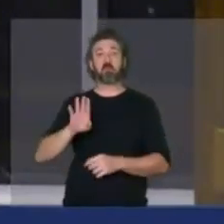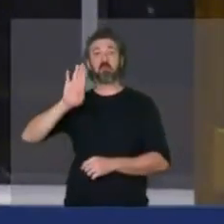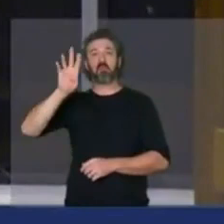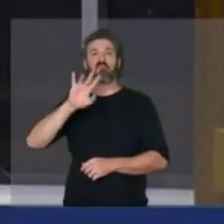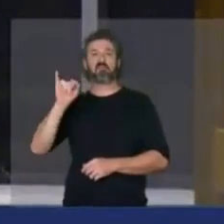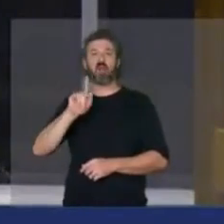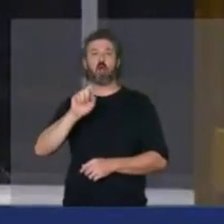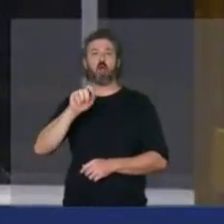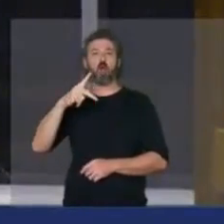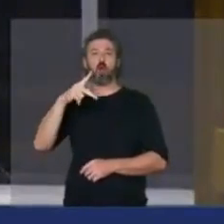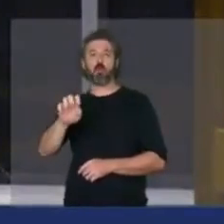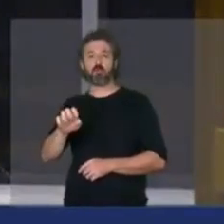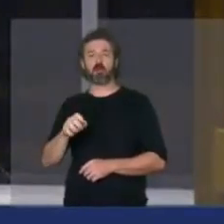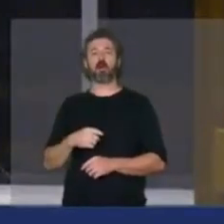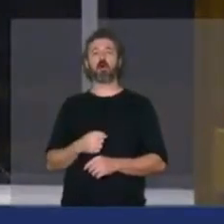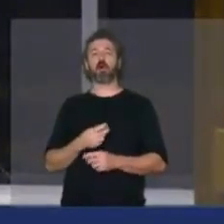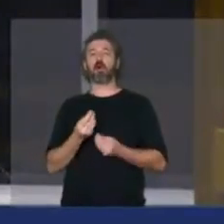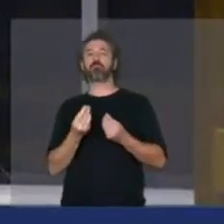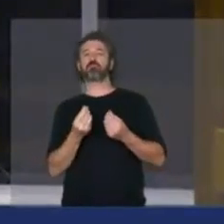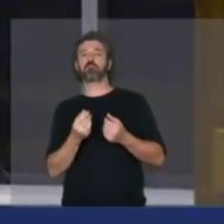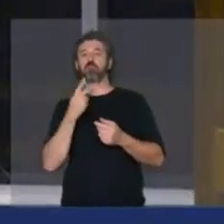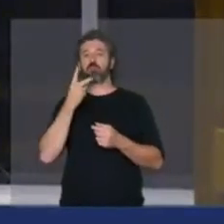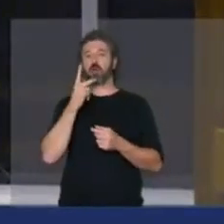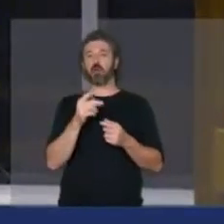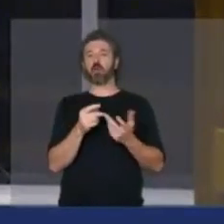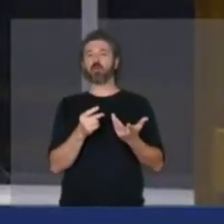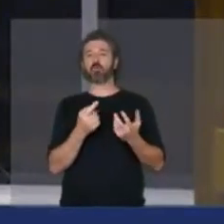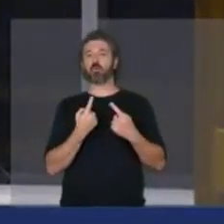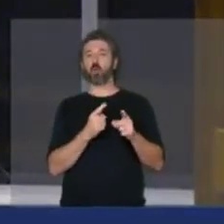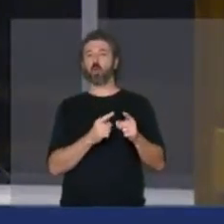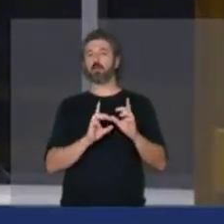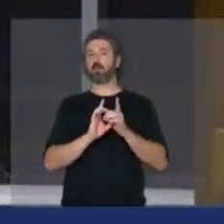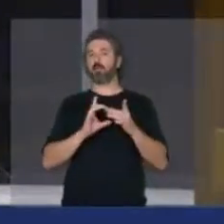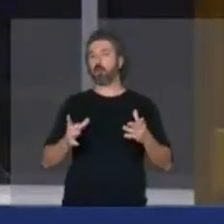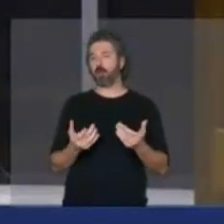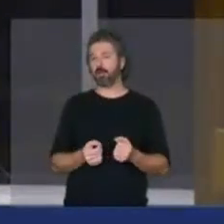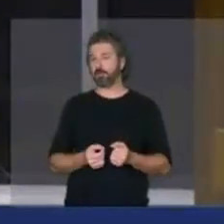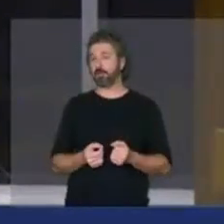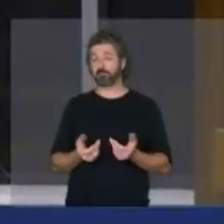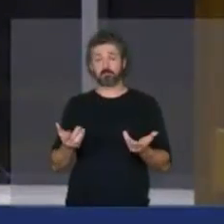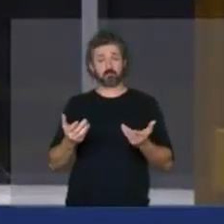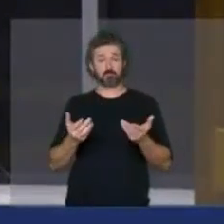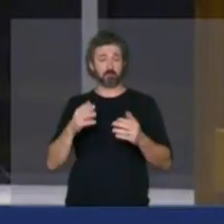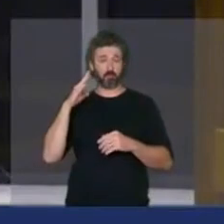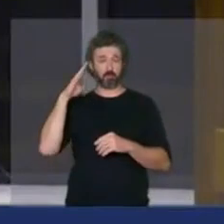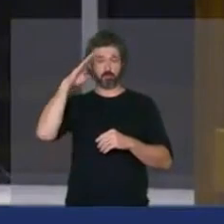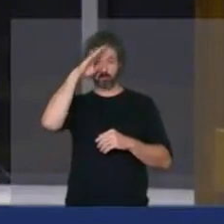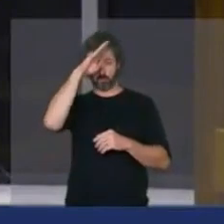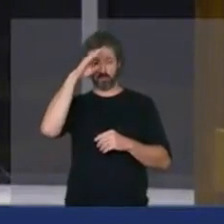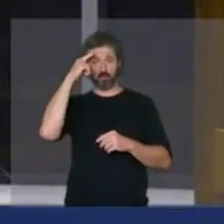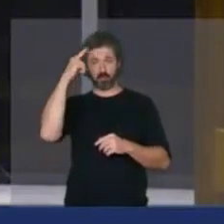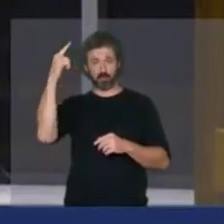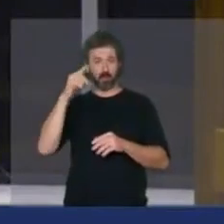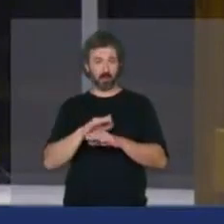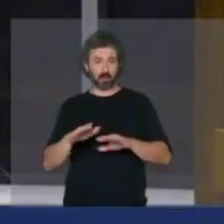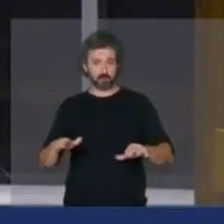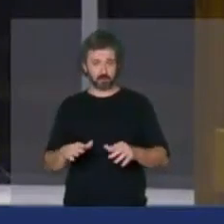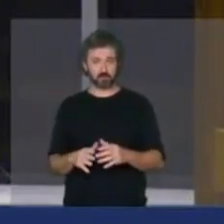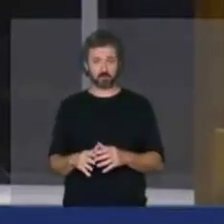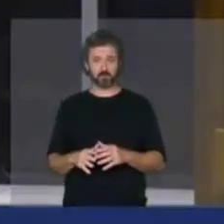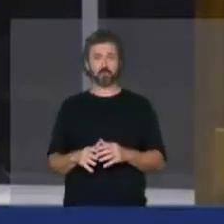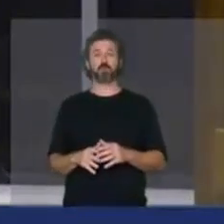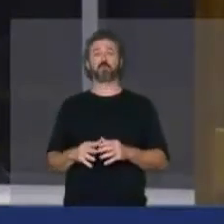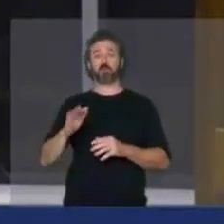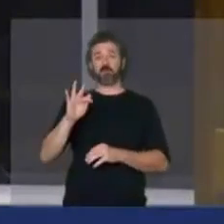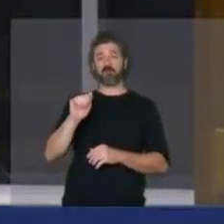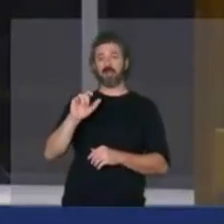golpe, insinuando armadilhas contra a democracia. É o bolsonarismo. Eles não desvestem o